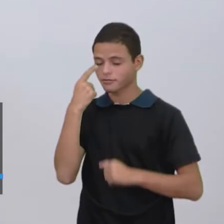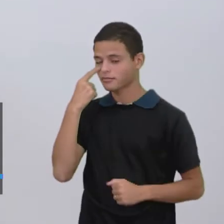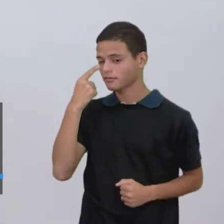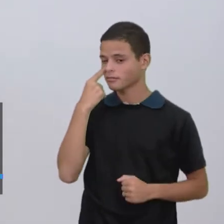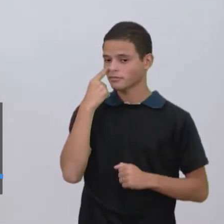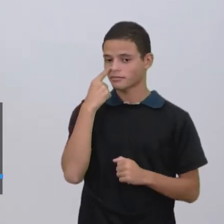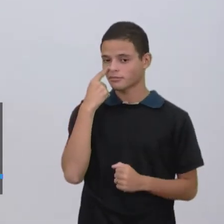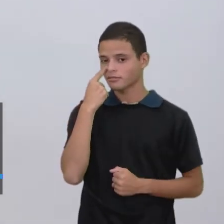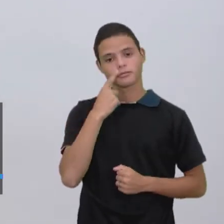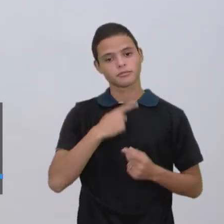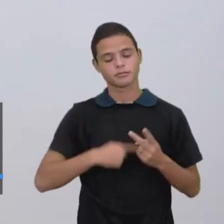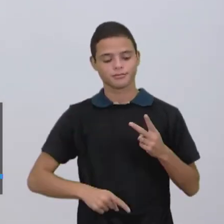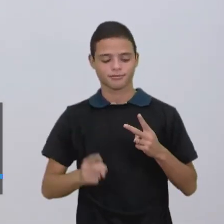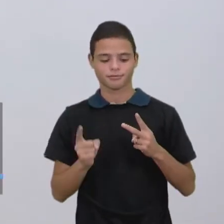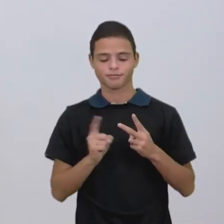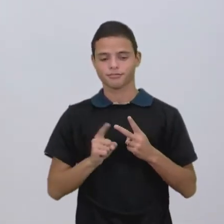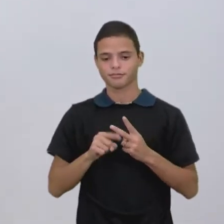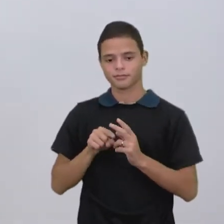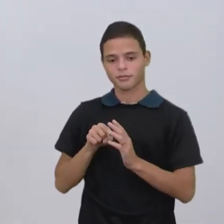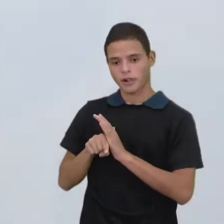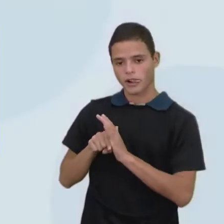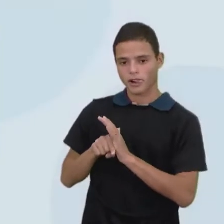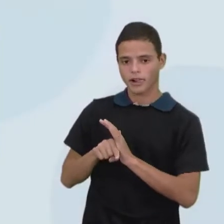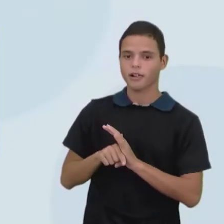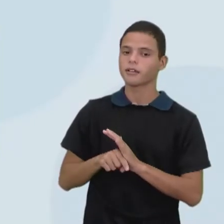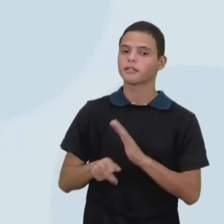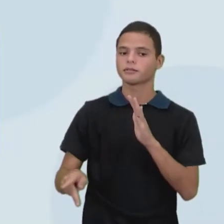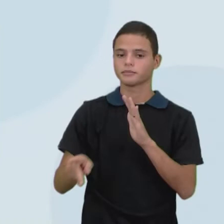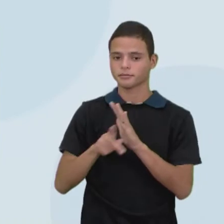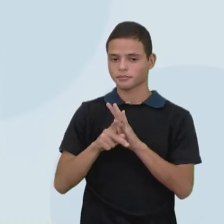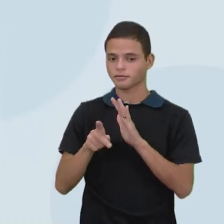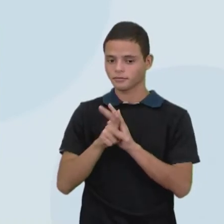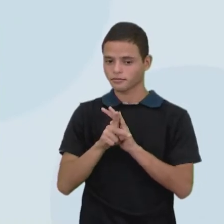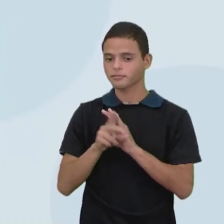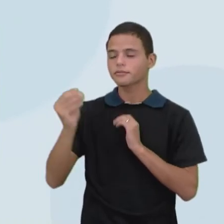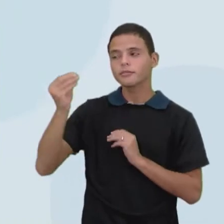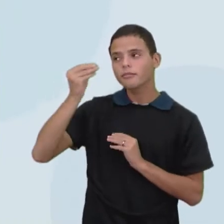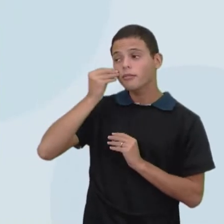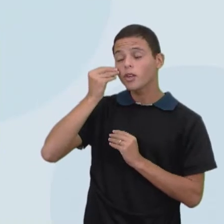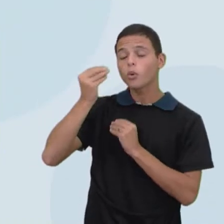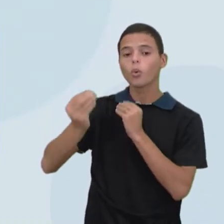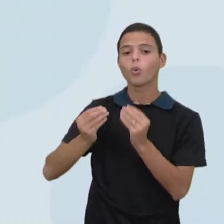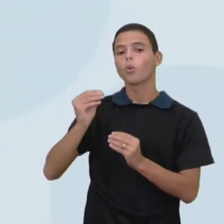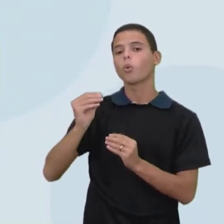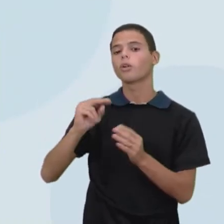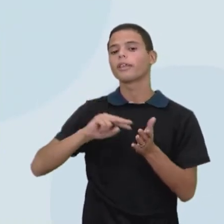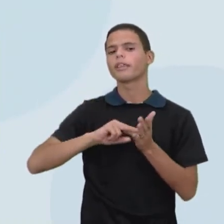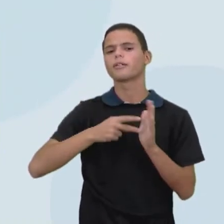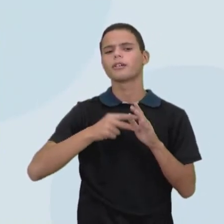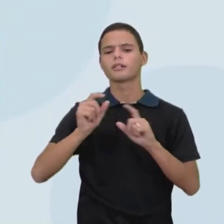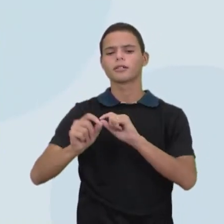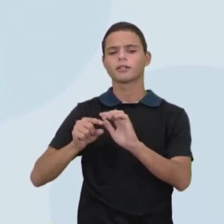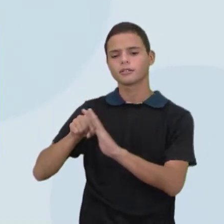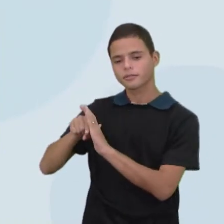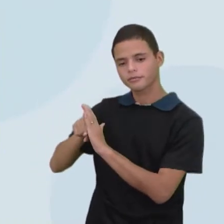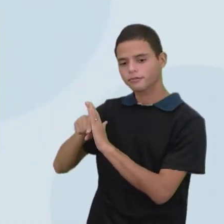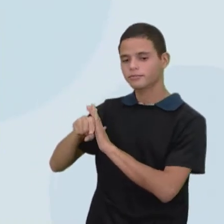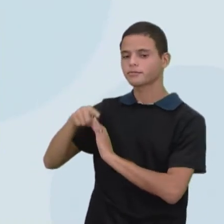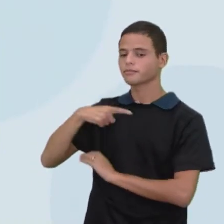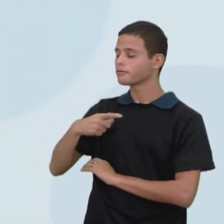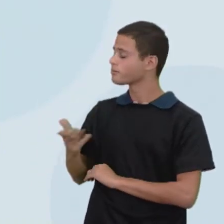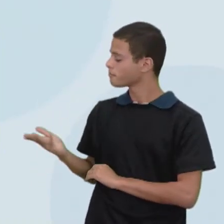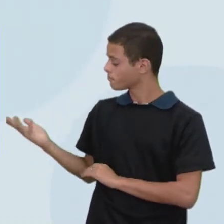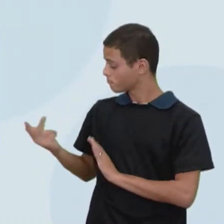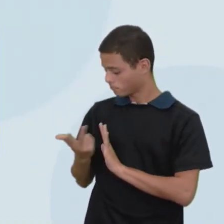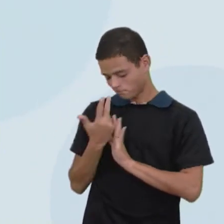é o segundo tipo de pesquisa. Pesquisa por amostragem. Então, o que é pesquisa por amostragem? Pode ver que tem um desenho aqui com